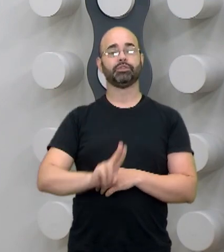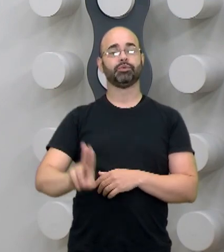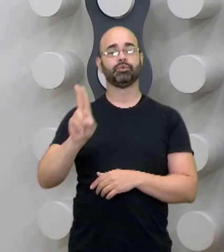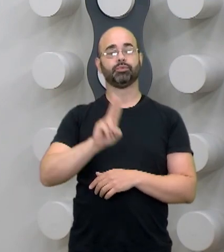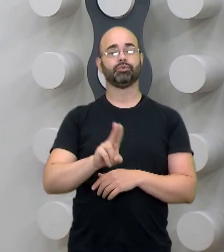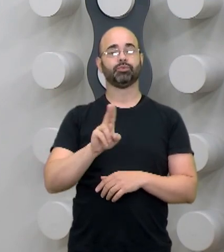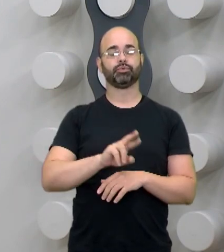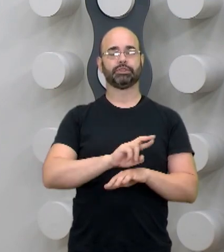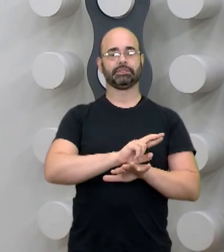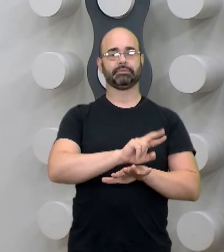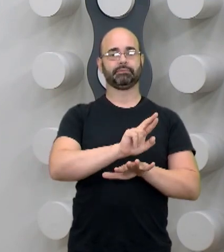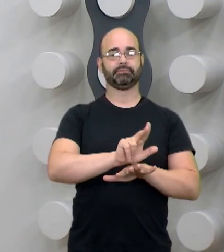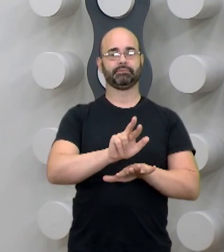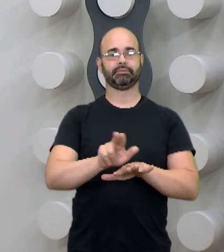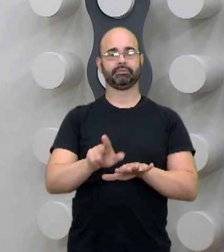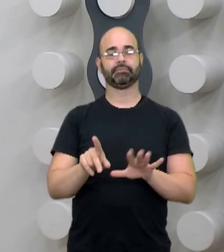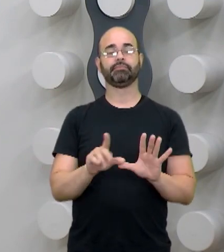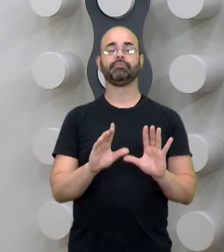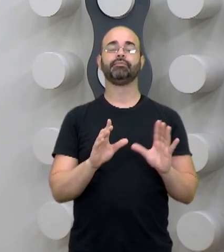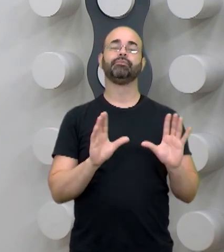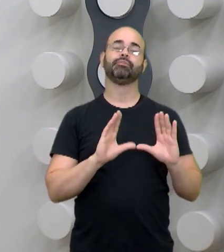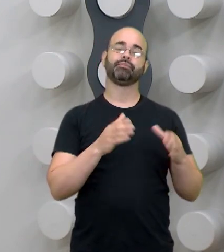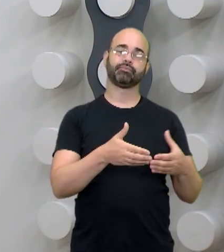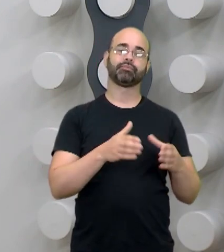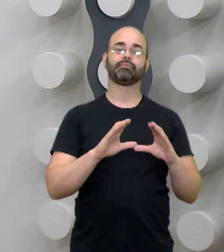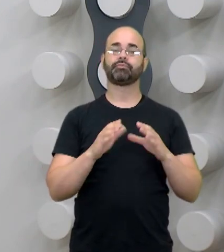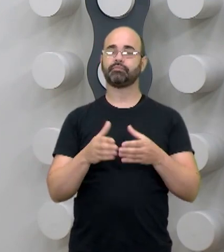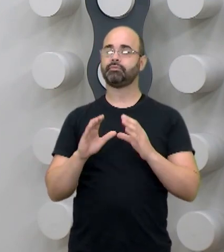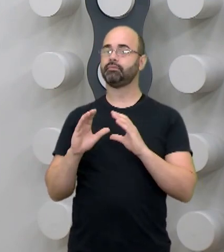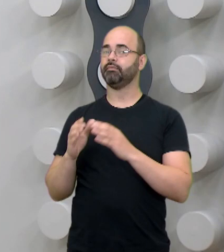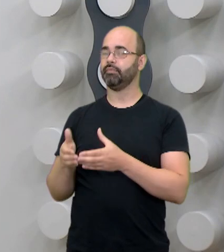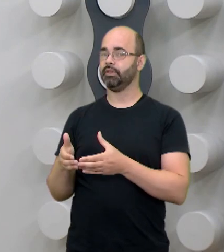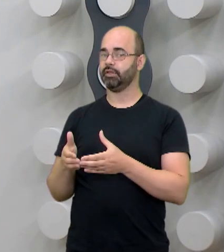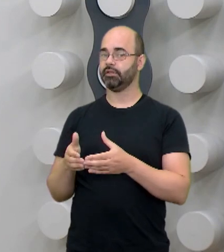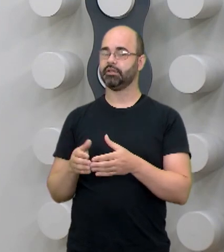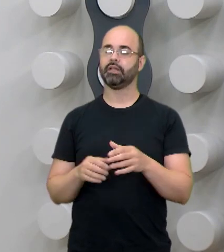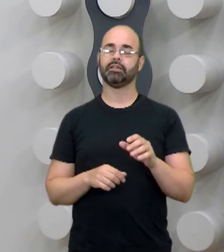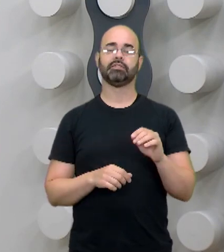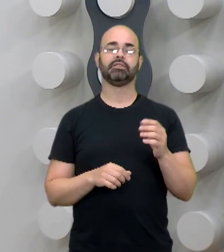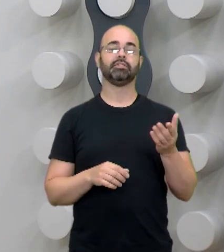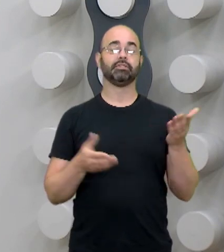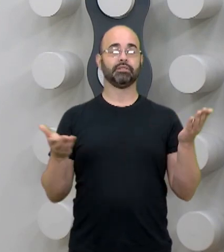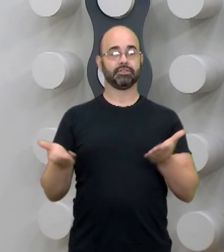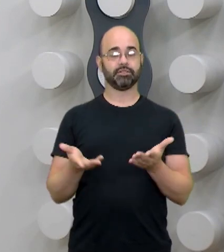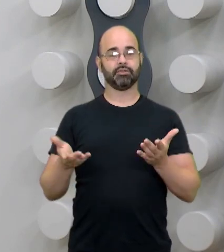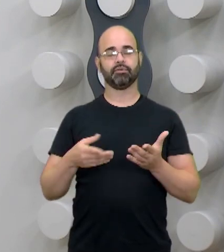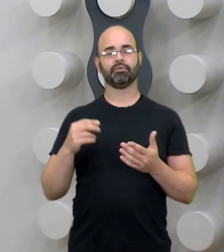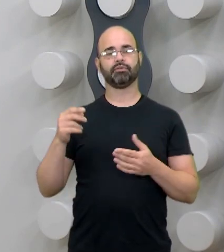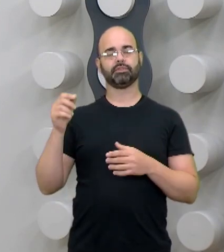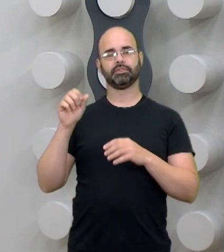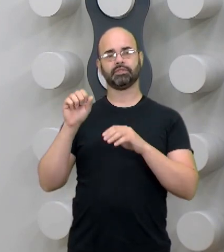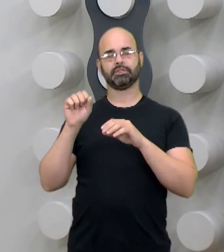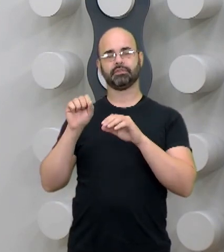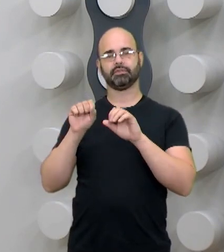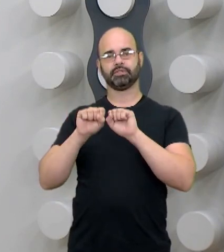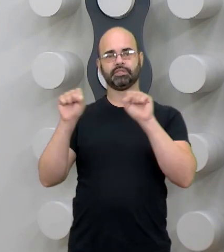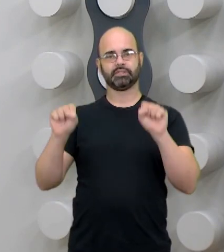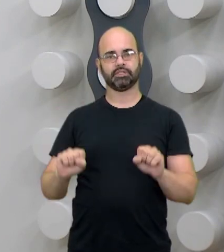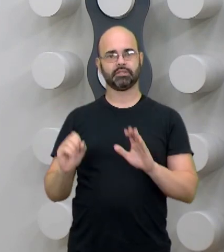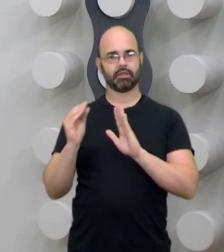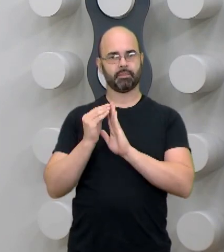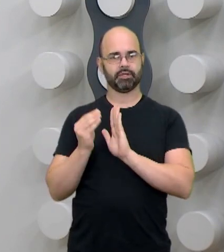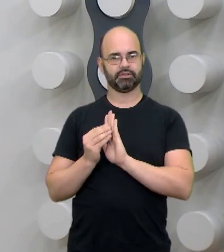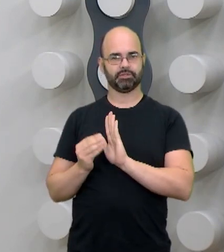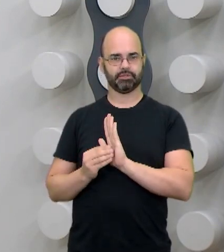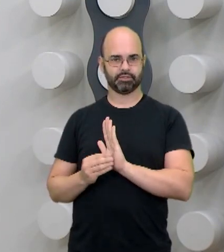comunitárias, que foi a nossa última aula, e hoje a gente vai refletir sobre isso, a gente vai fazer uma retomada, sistematizar aí no sentido de